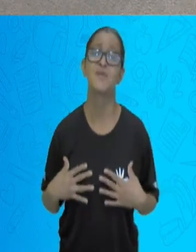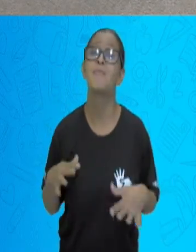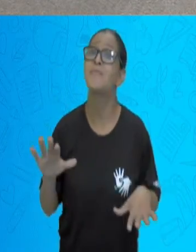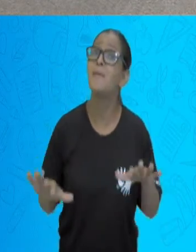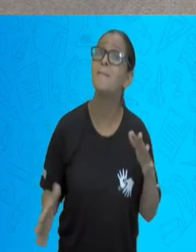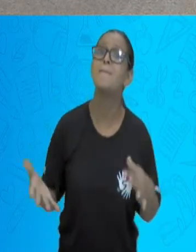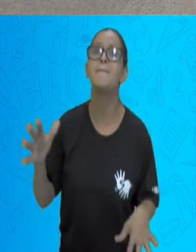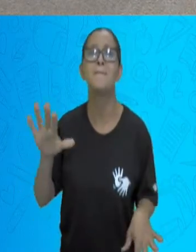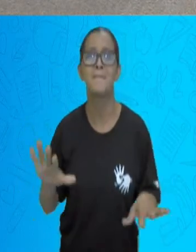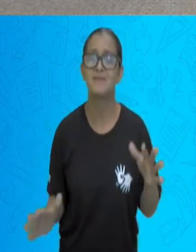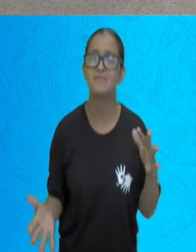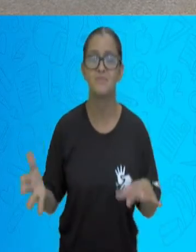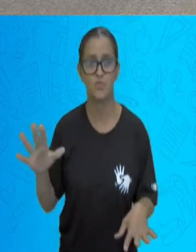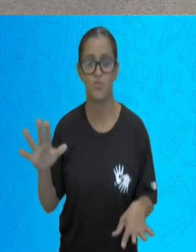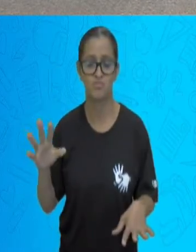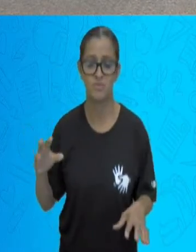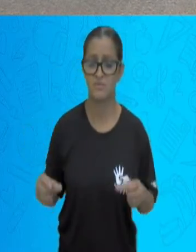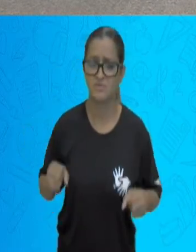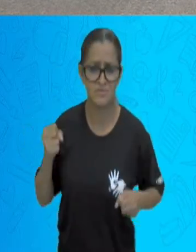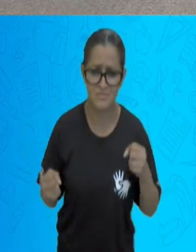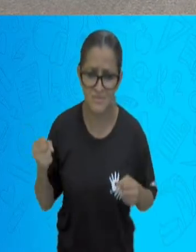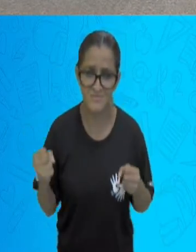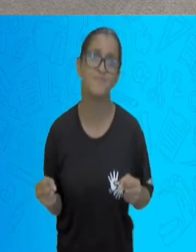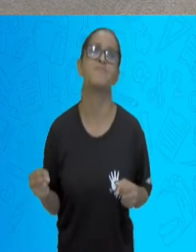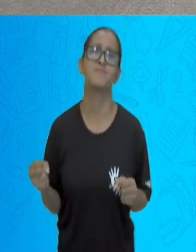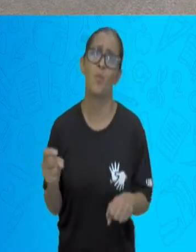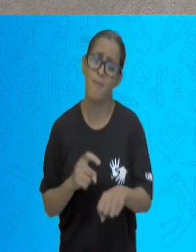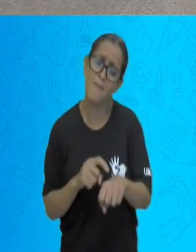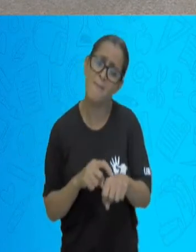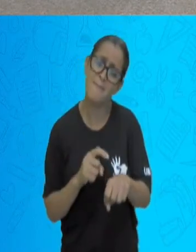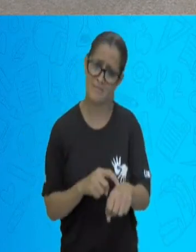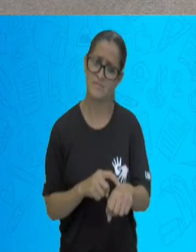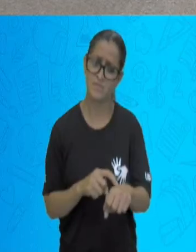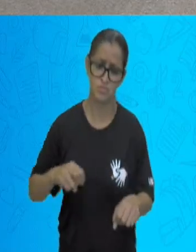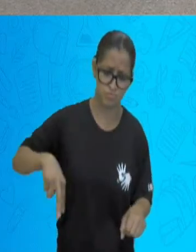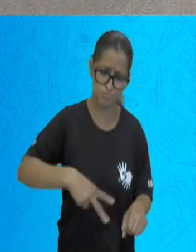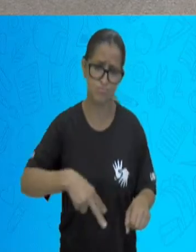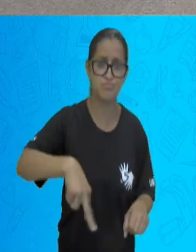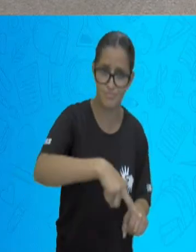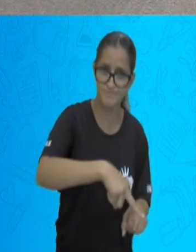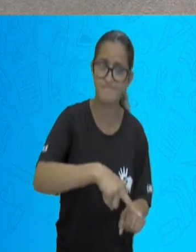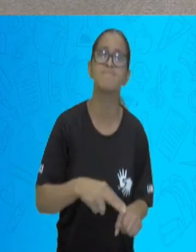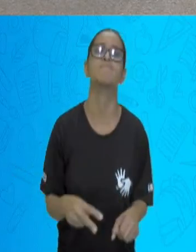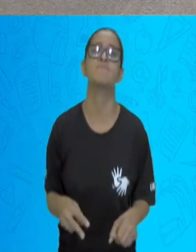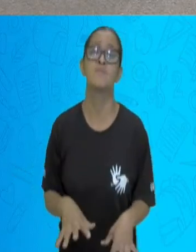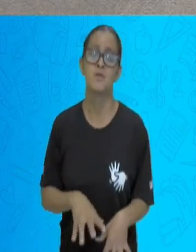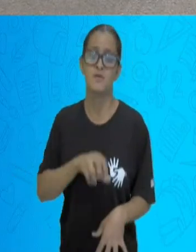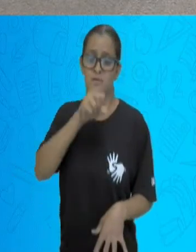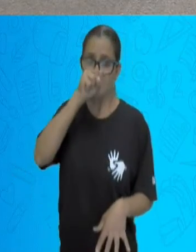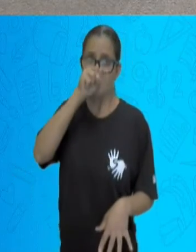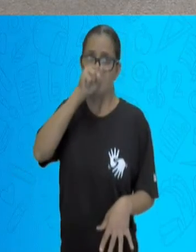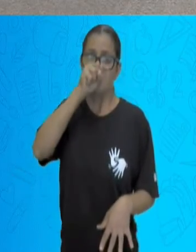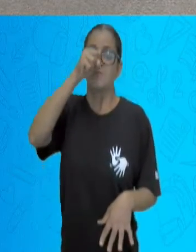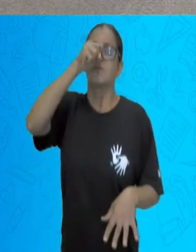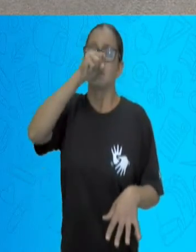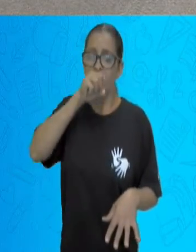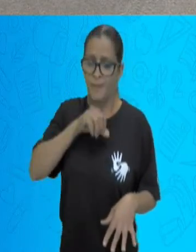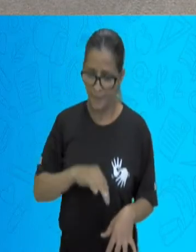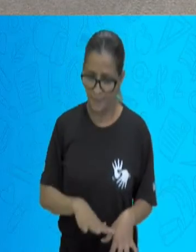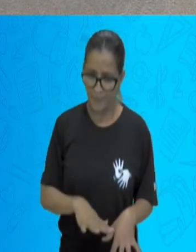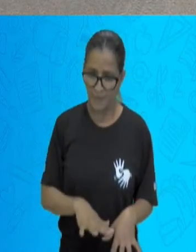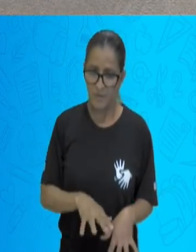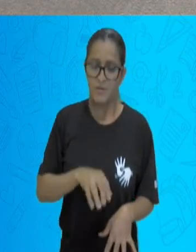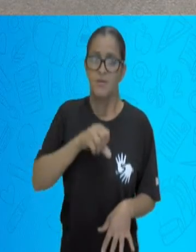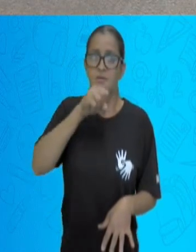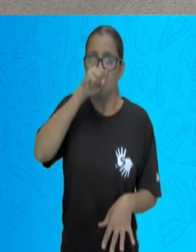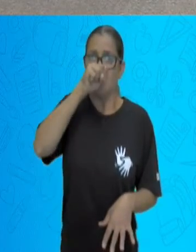condição dessa pressão que eu exerço em cima da entrada e saída do ar dos meus pulmões. O ar,